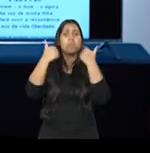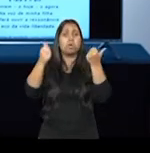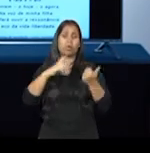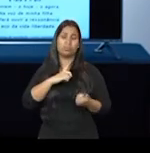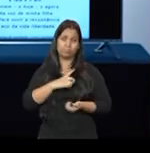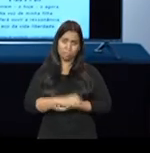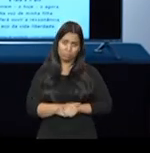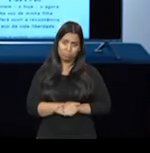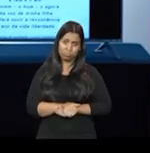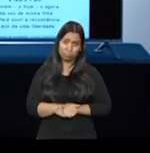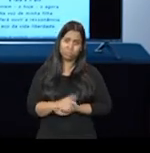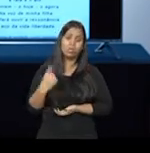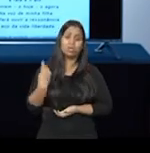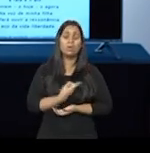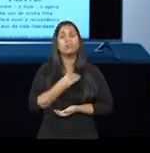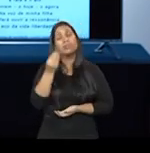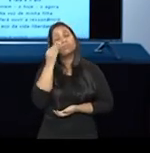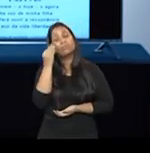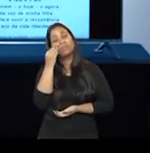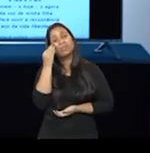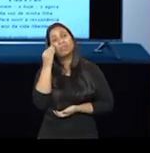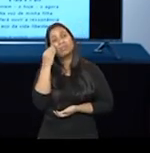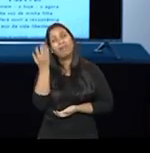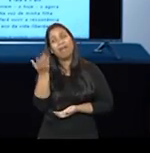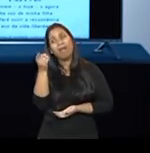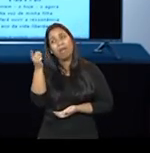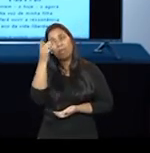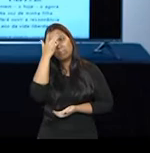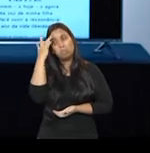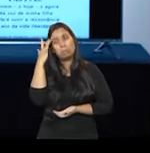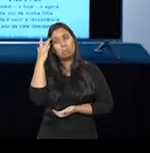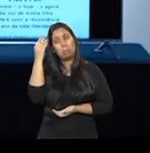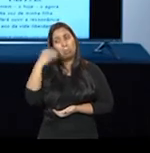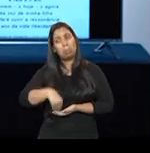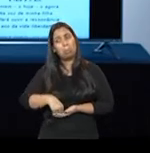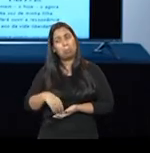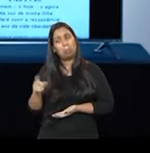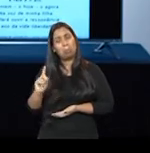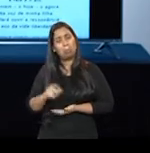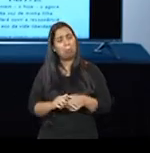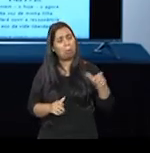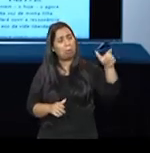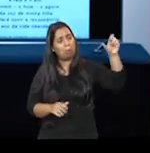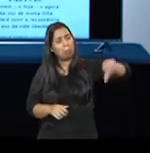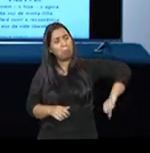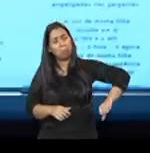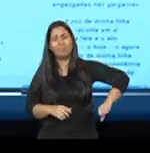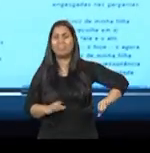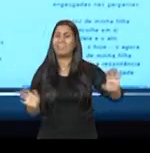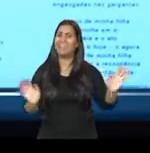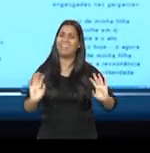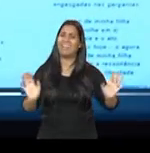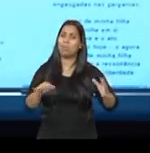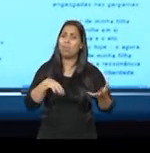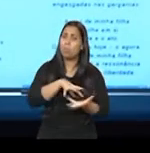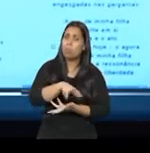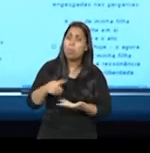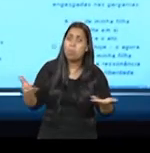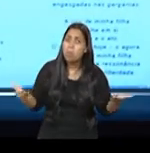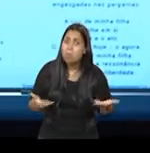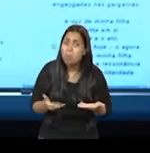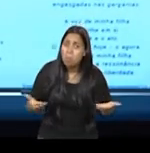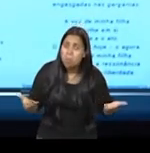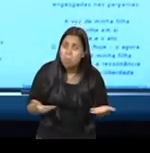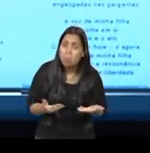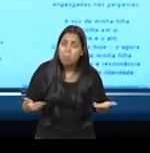seria muito melhor do que a gente tentar classificar determinada pessoa como incapaz ou aquela como inferior. No mundo de